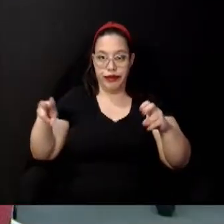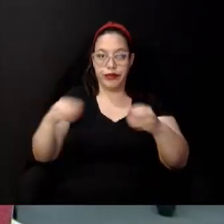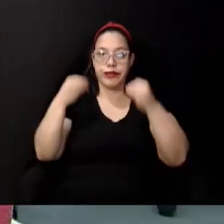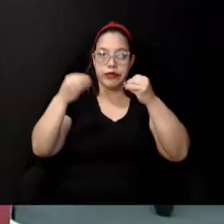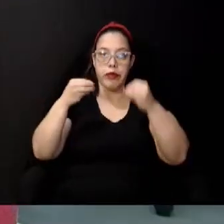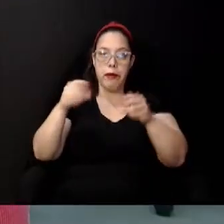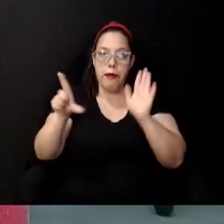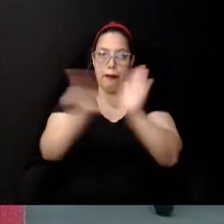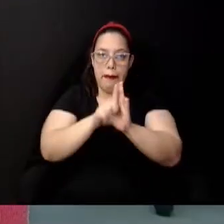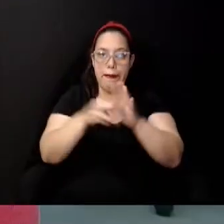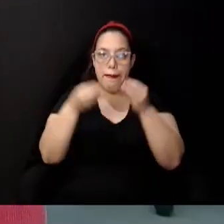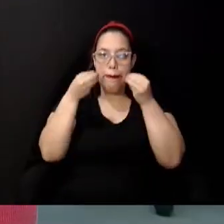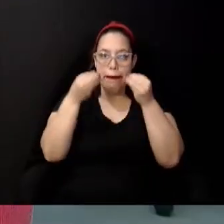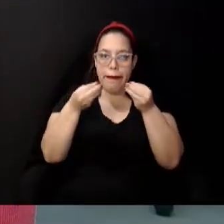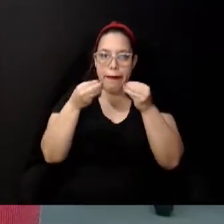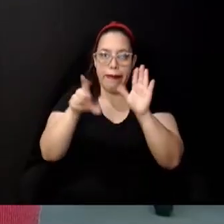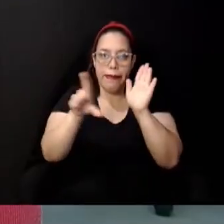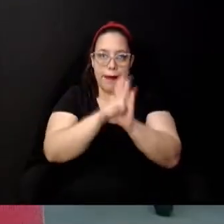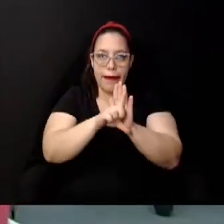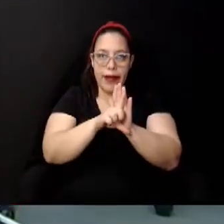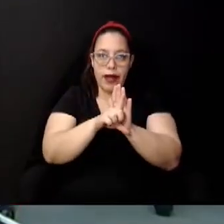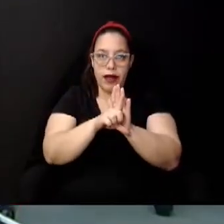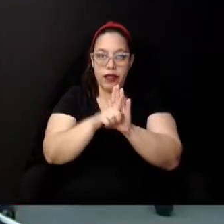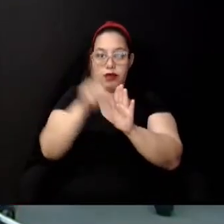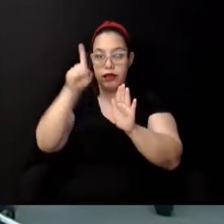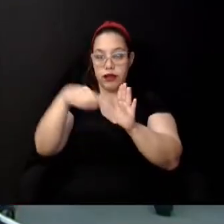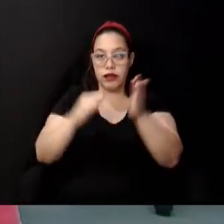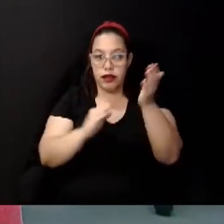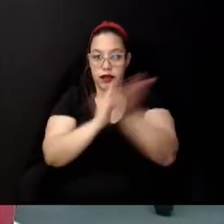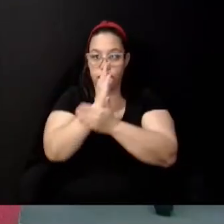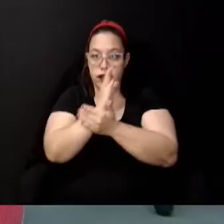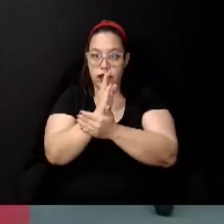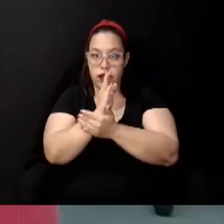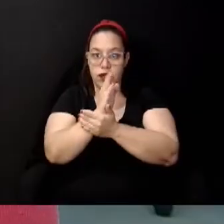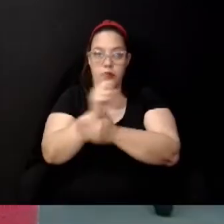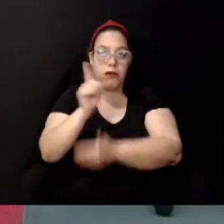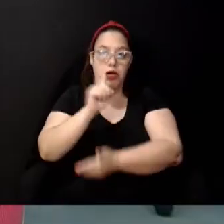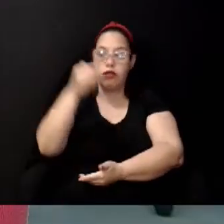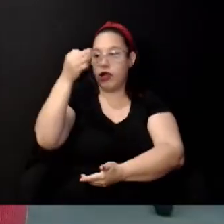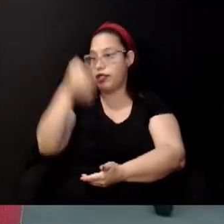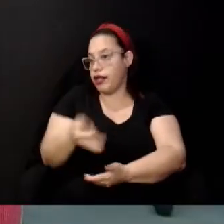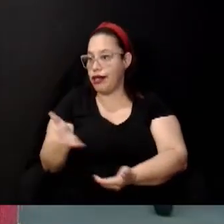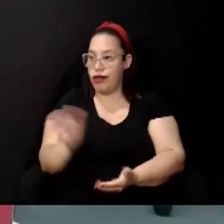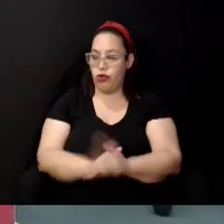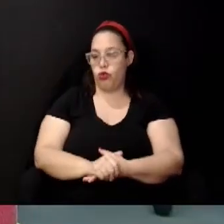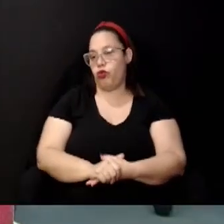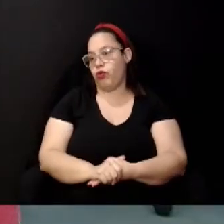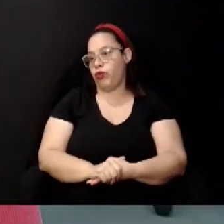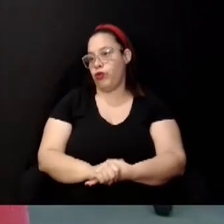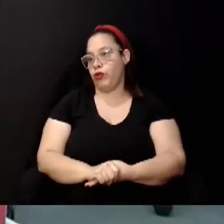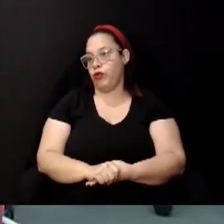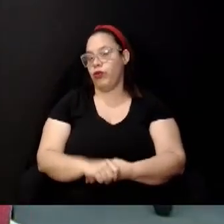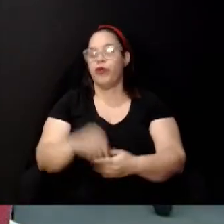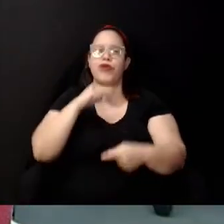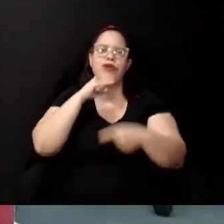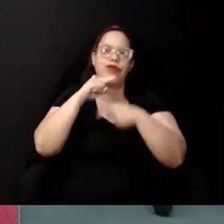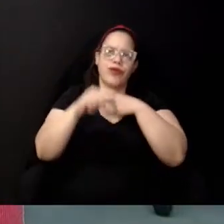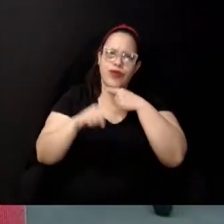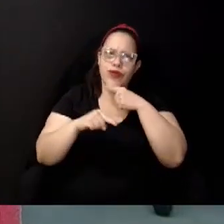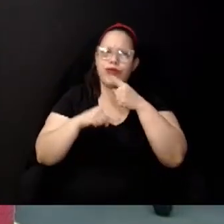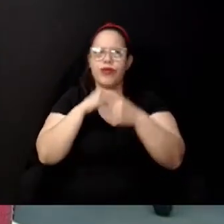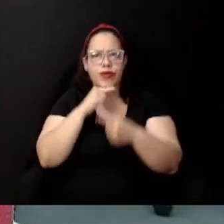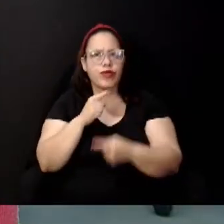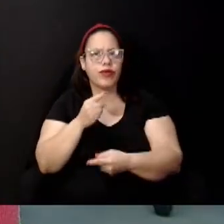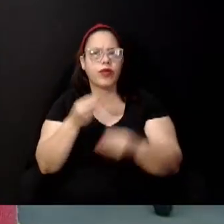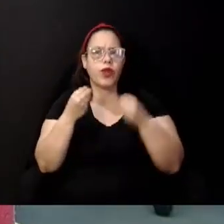acontece quando uma lei ela é aprovada, mas ela não funciona. Então, muitas vezes são dúvidas, que a gente, quando cresce,